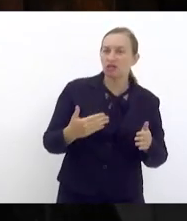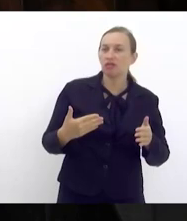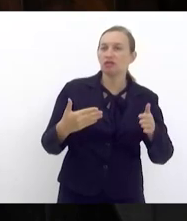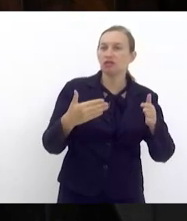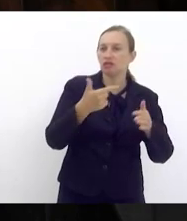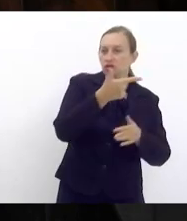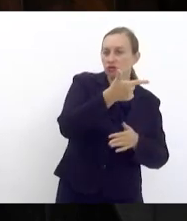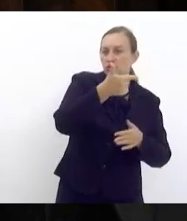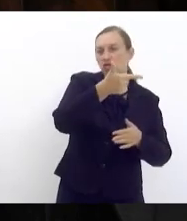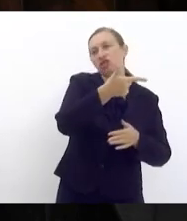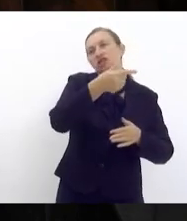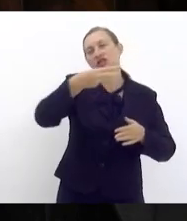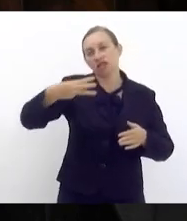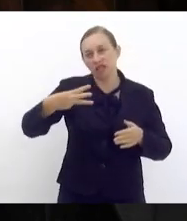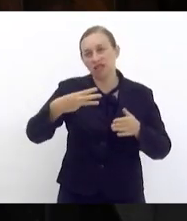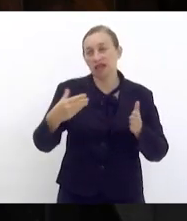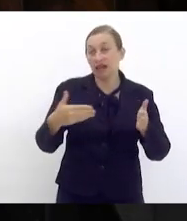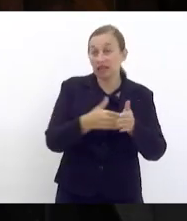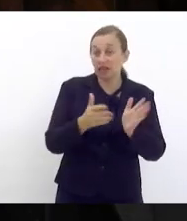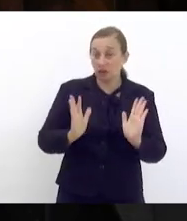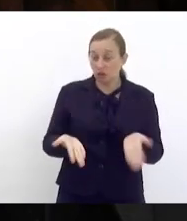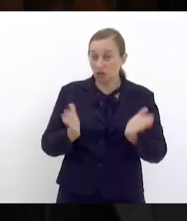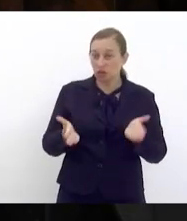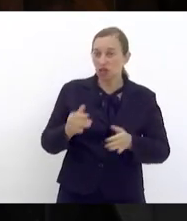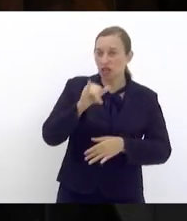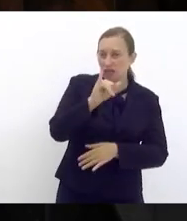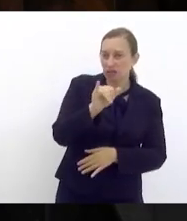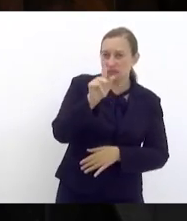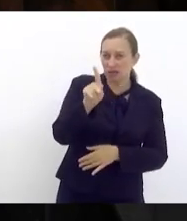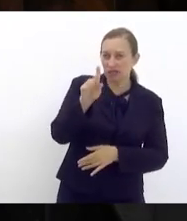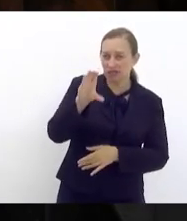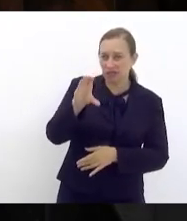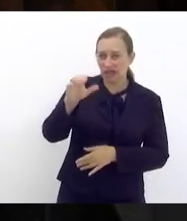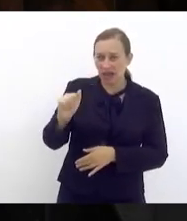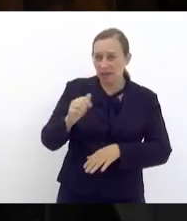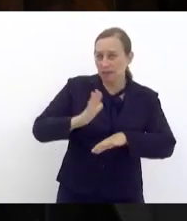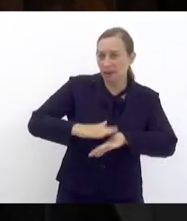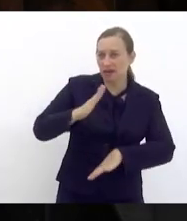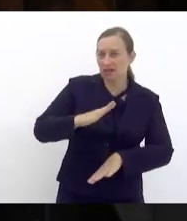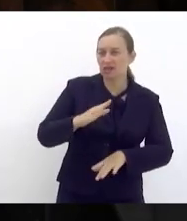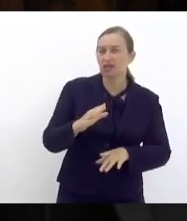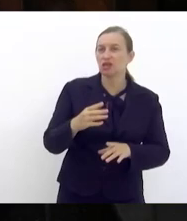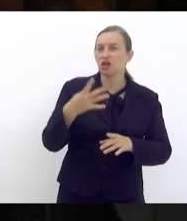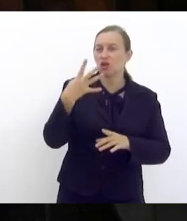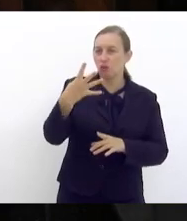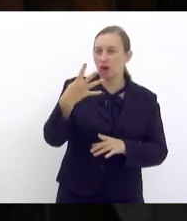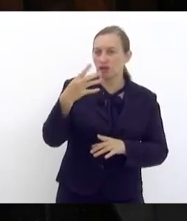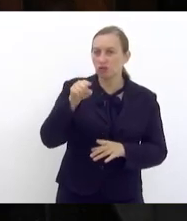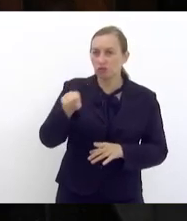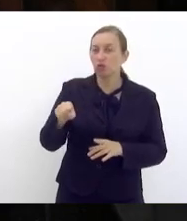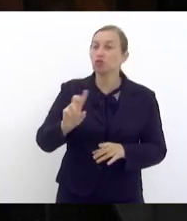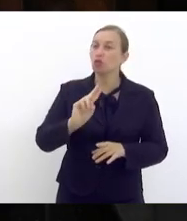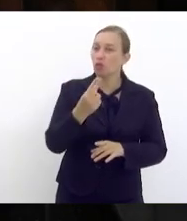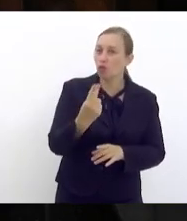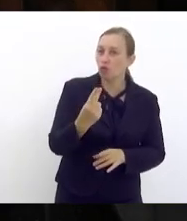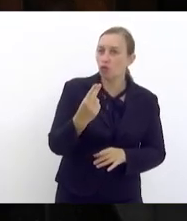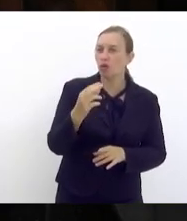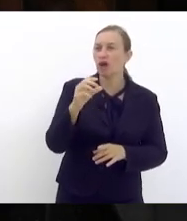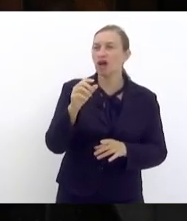data, o IPCA mais 4 pontos percentuais, ou a taxa Selic